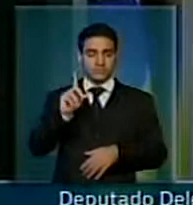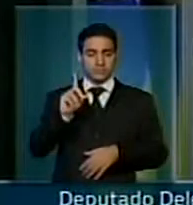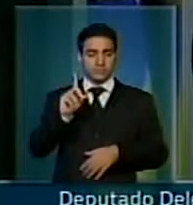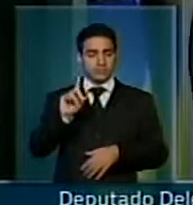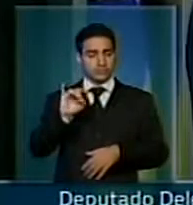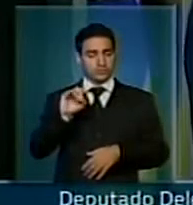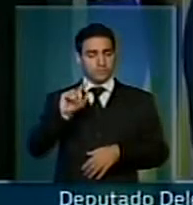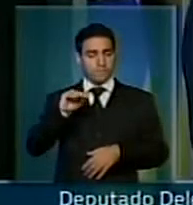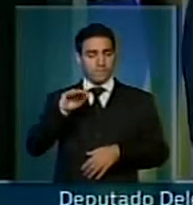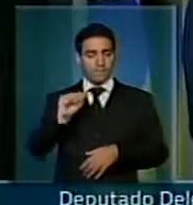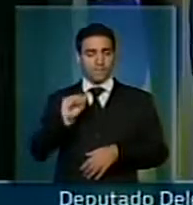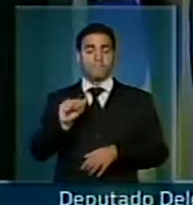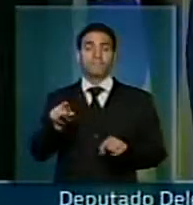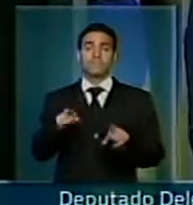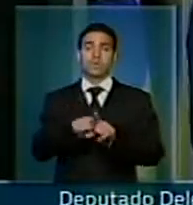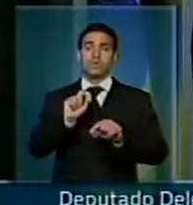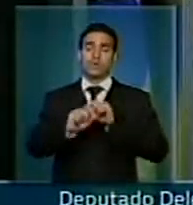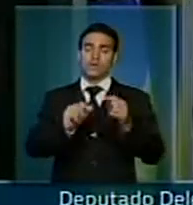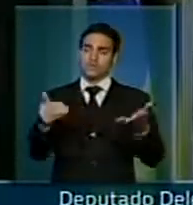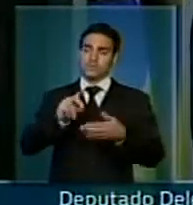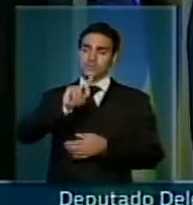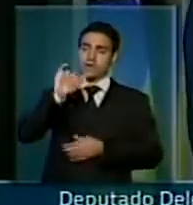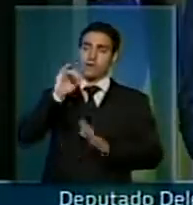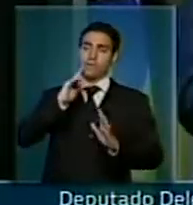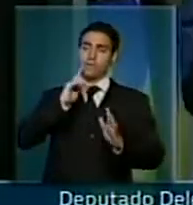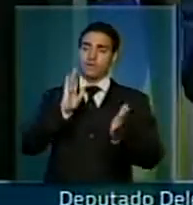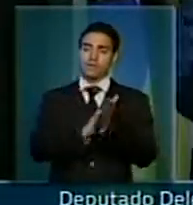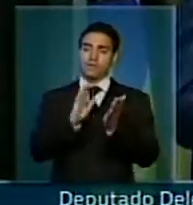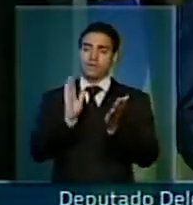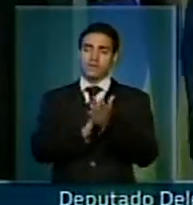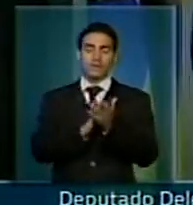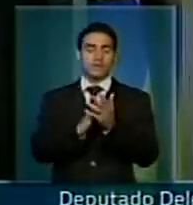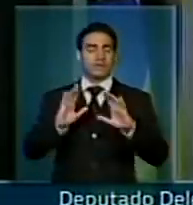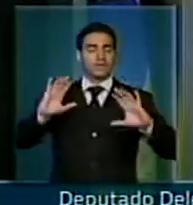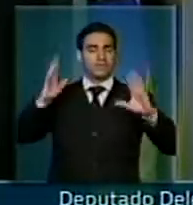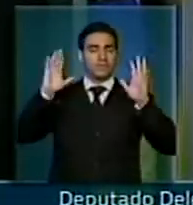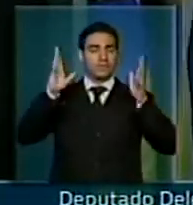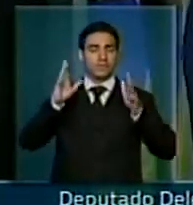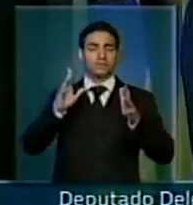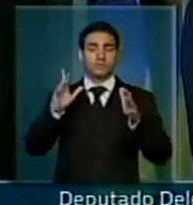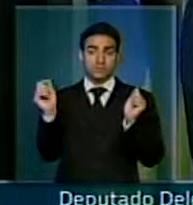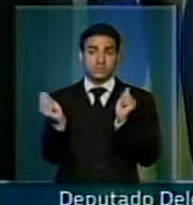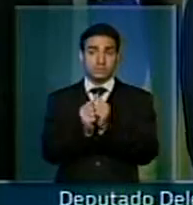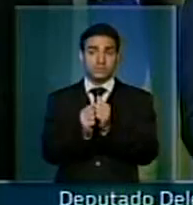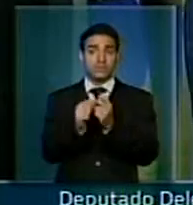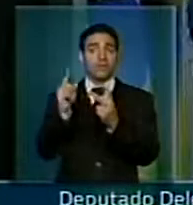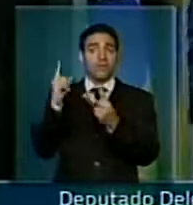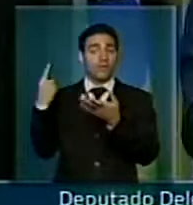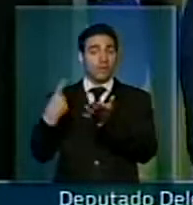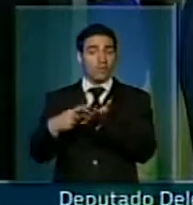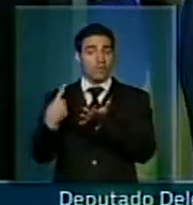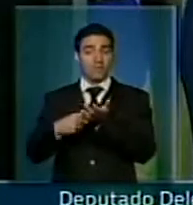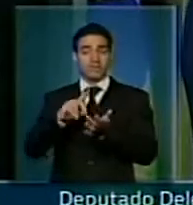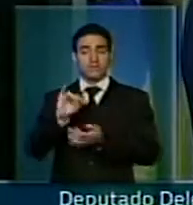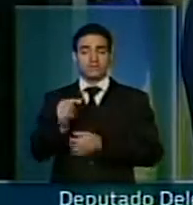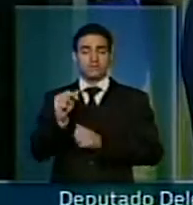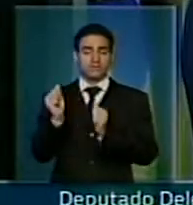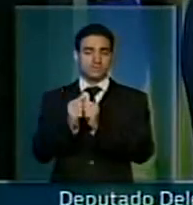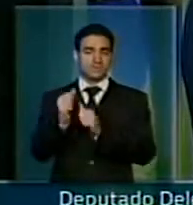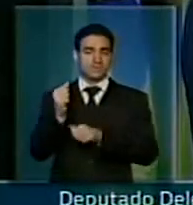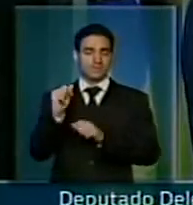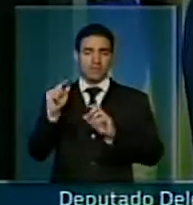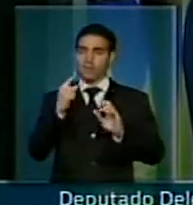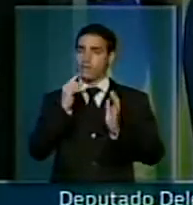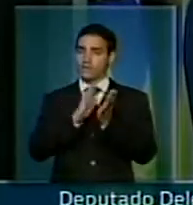dessa consolidação a uma data comemorativa juntamente com a data da nossa cidade de